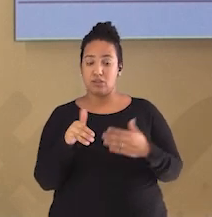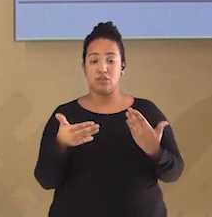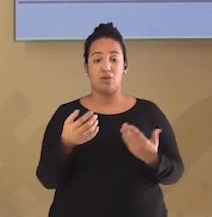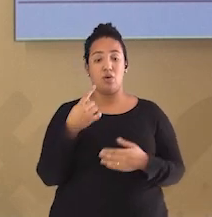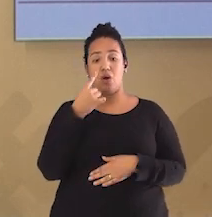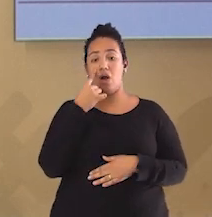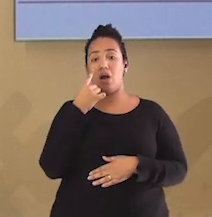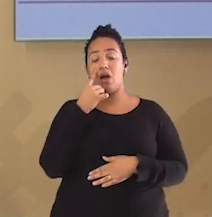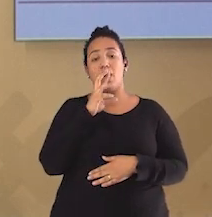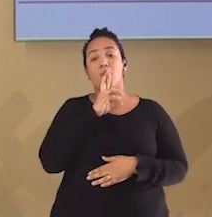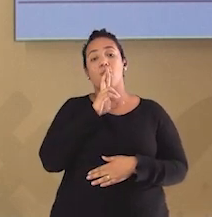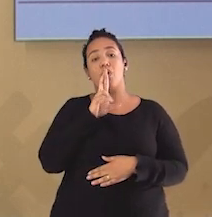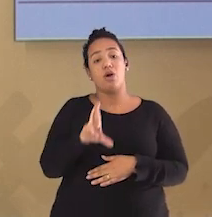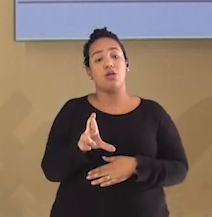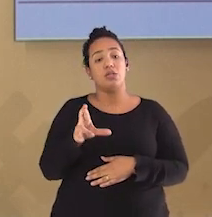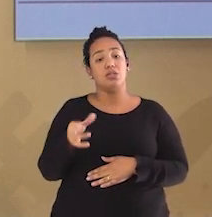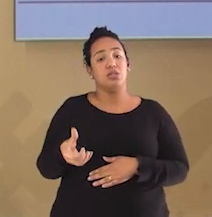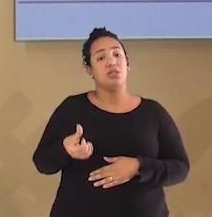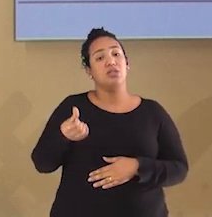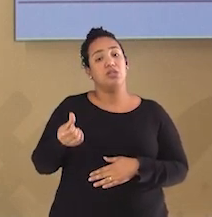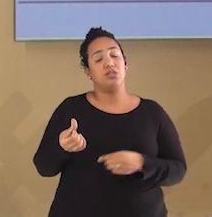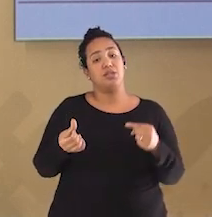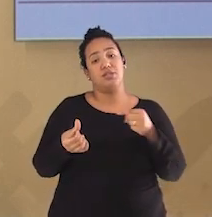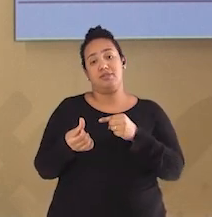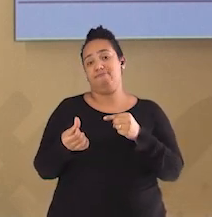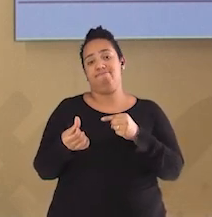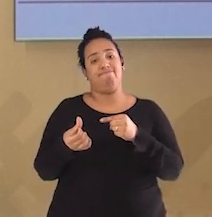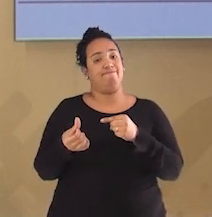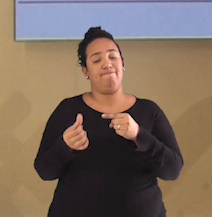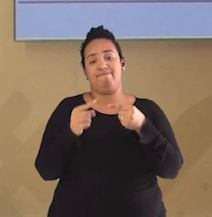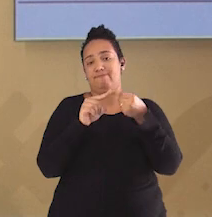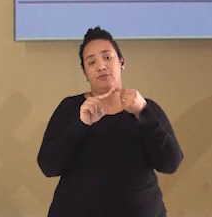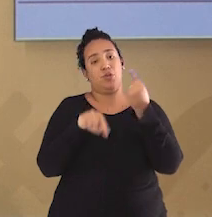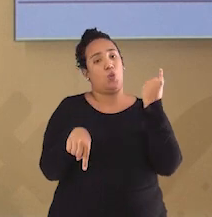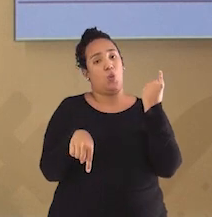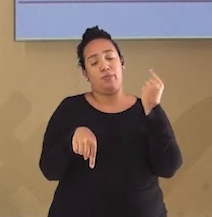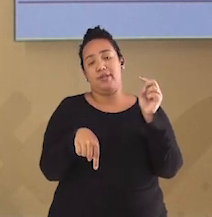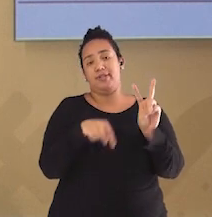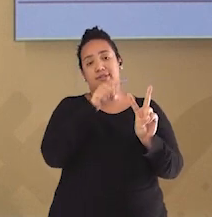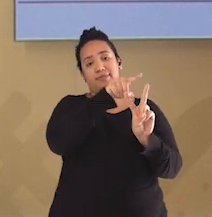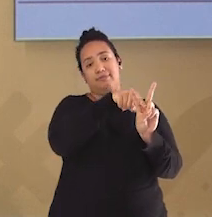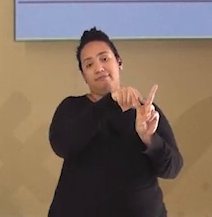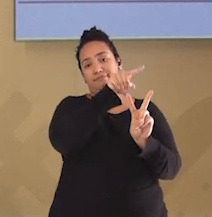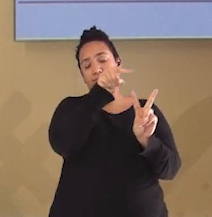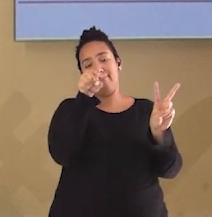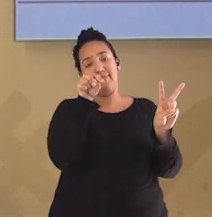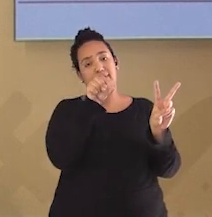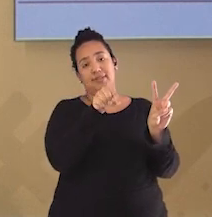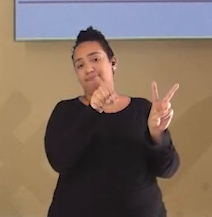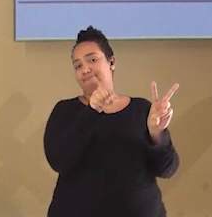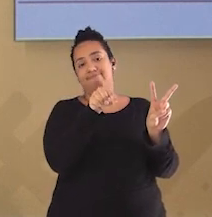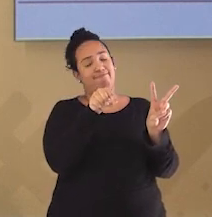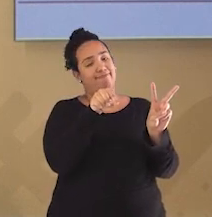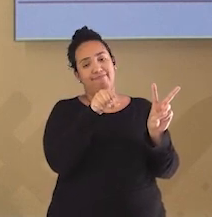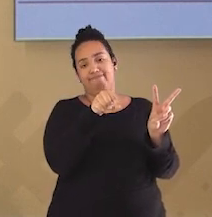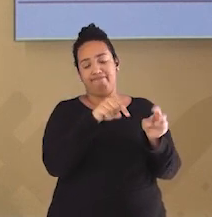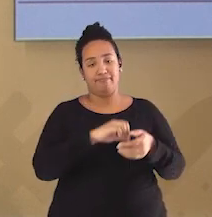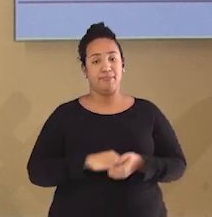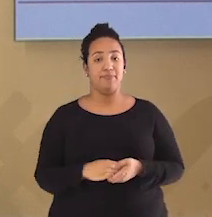o resultado final dessa conta terminará em 6, e ainda não é o número que